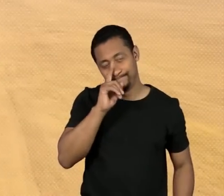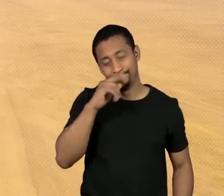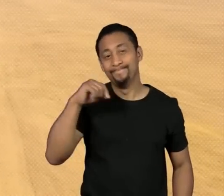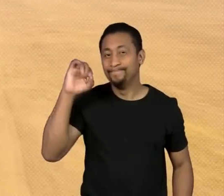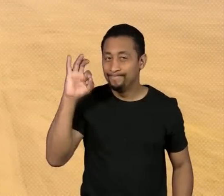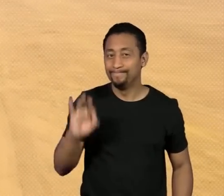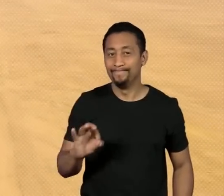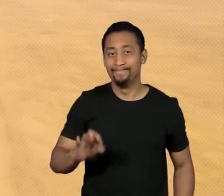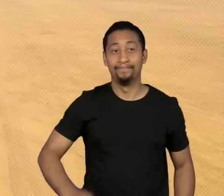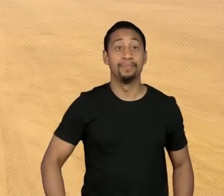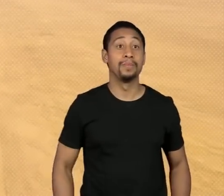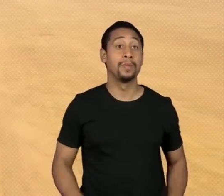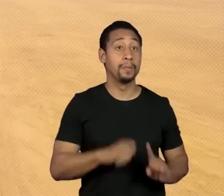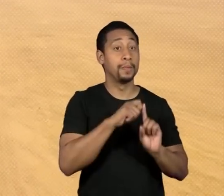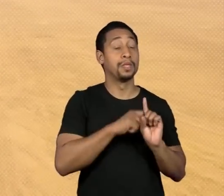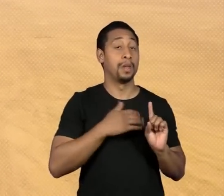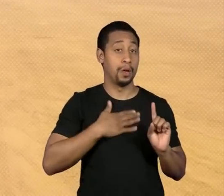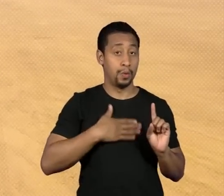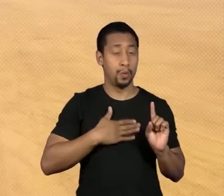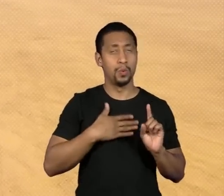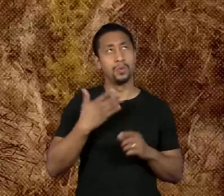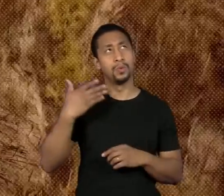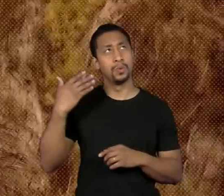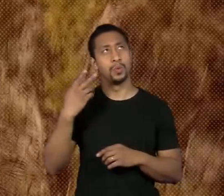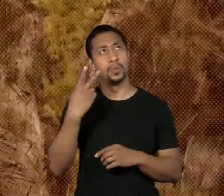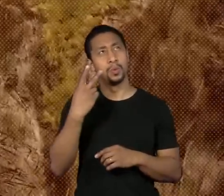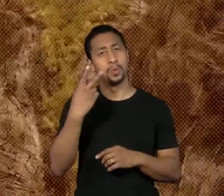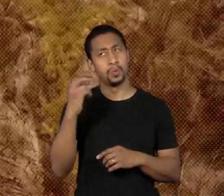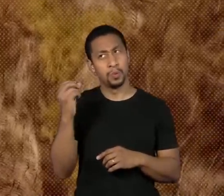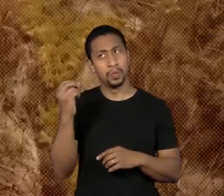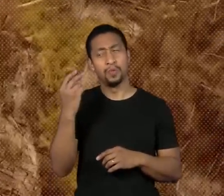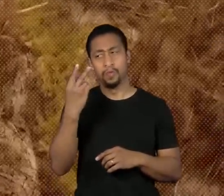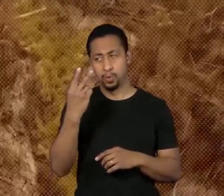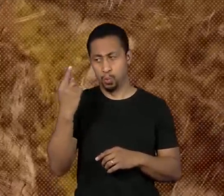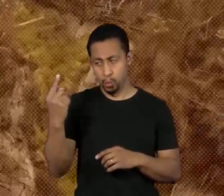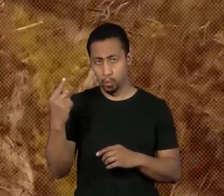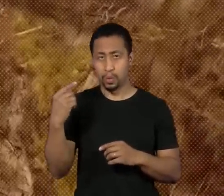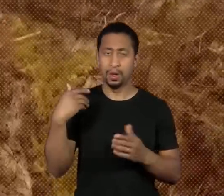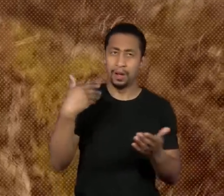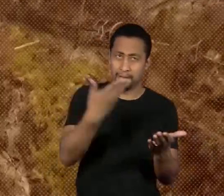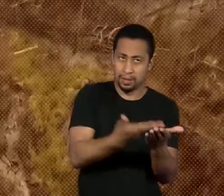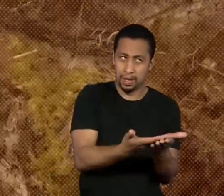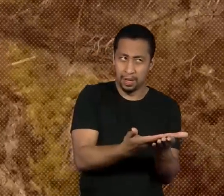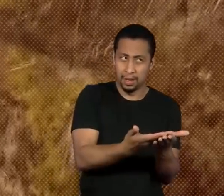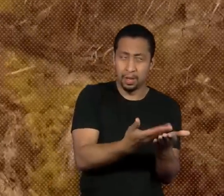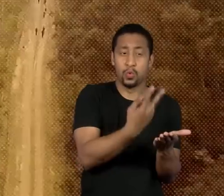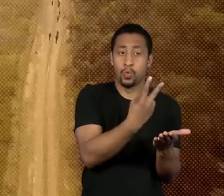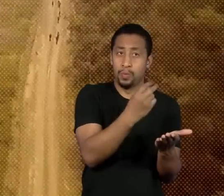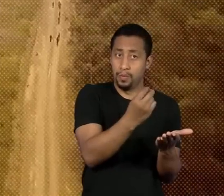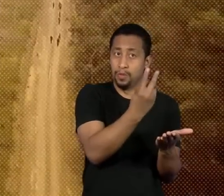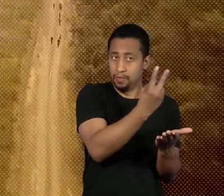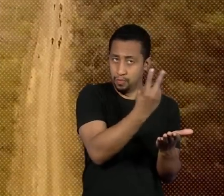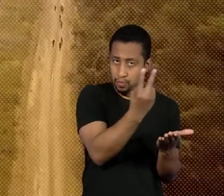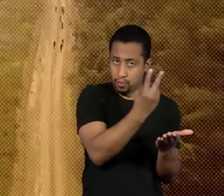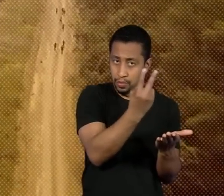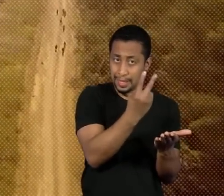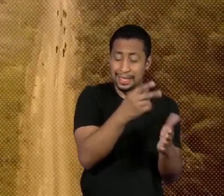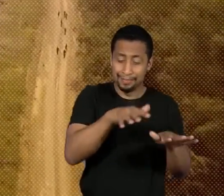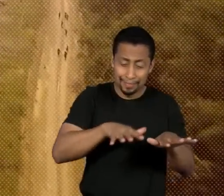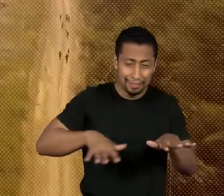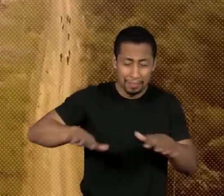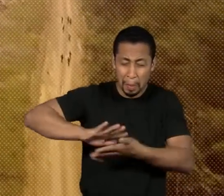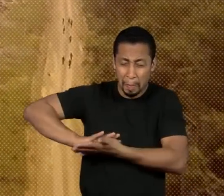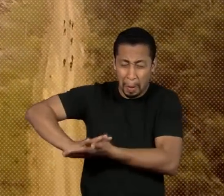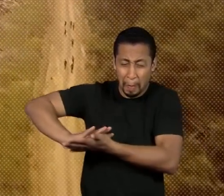Entre agosto de 2021 e julho de 2022, o Mato Grosso perdeu mais de 2 milhões de hectares de floresta. São mais de